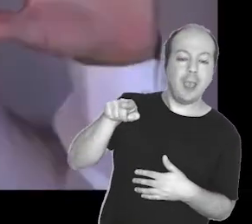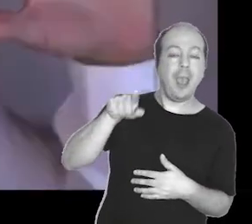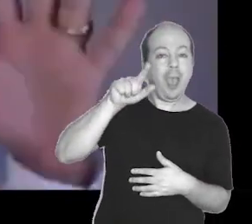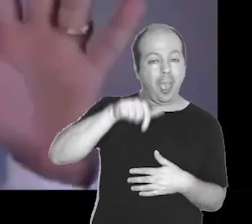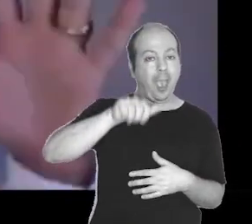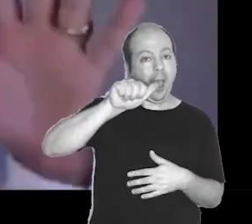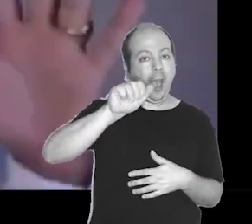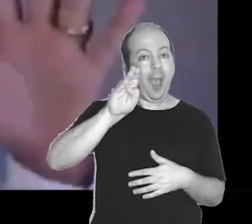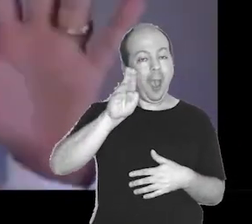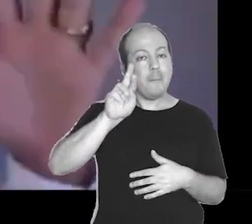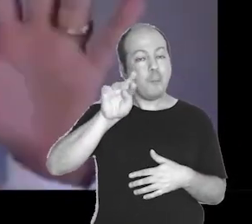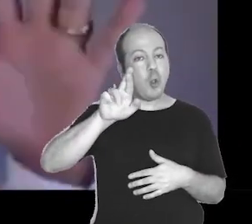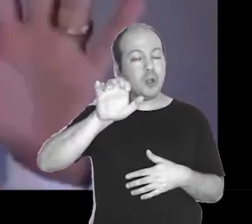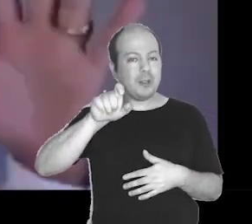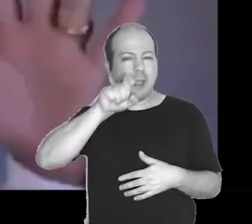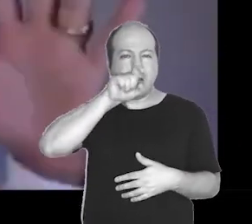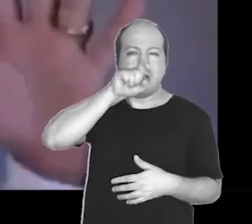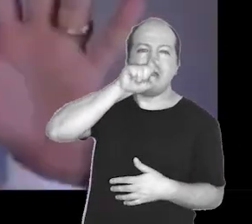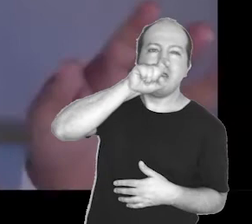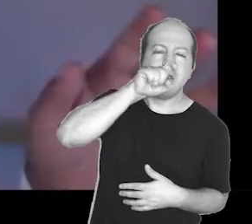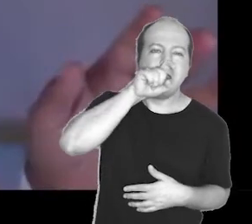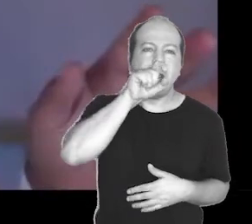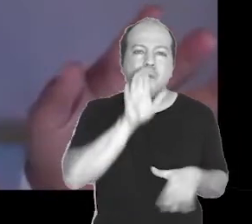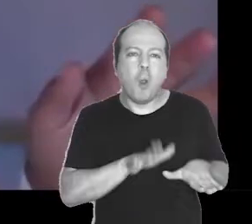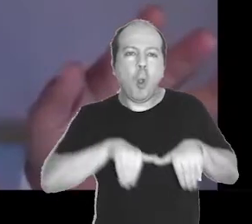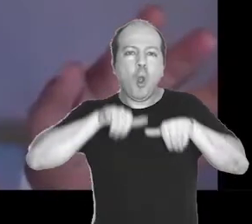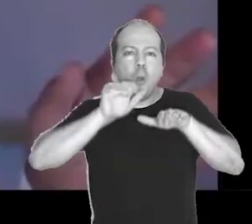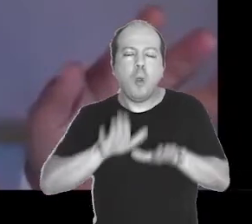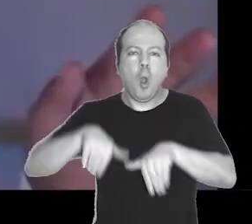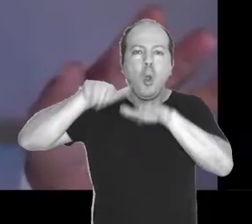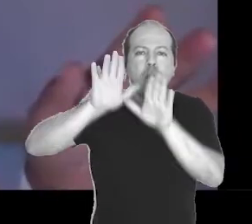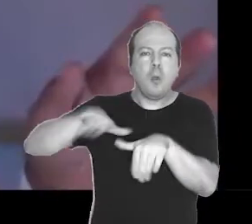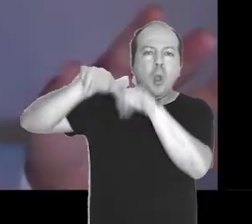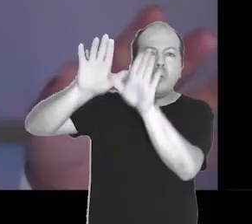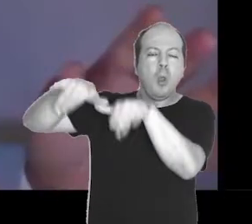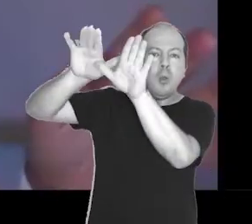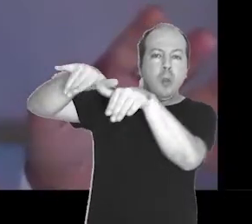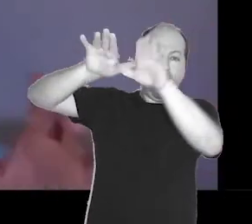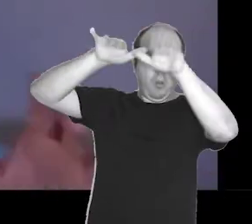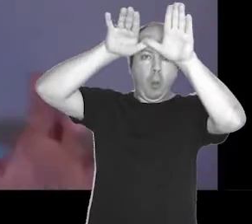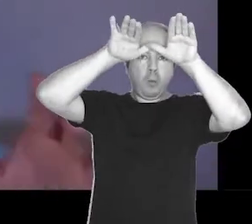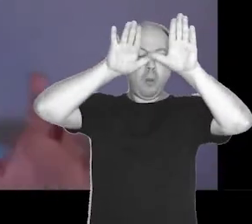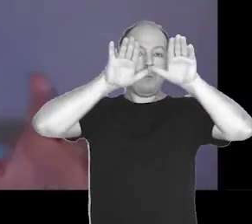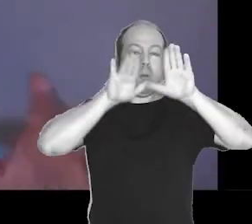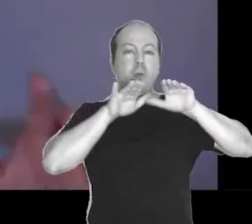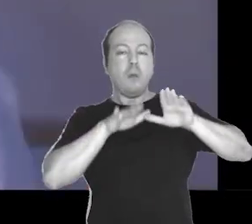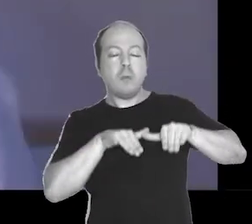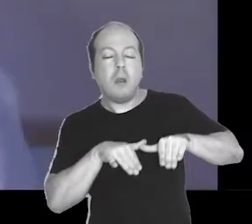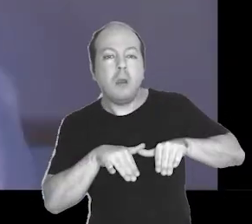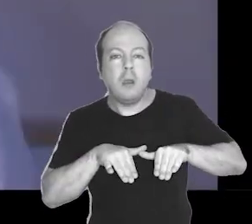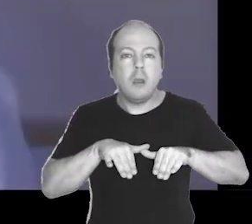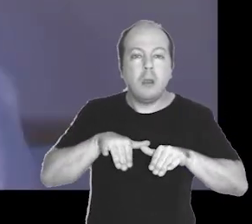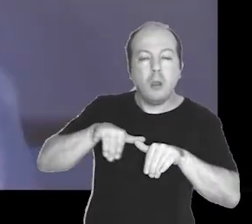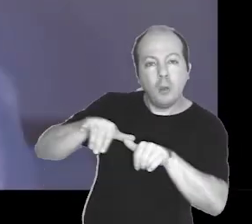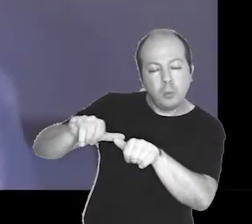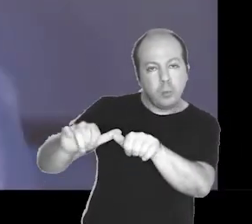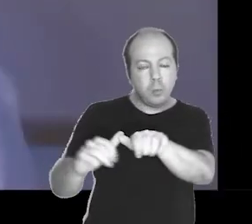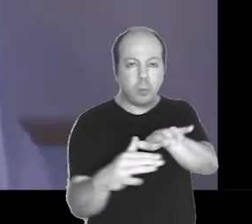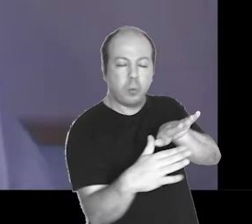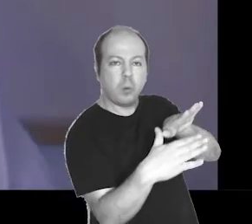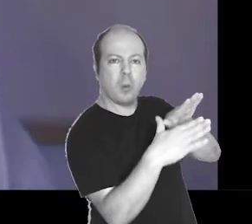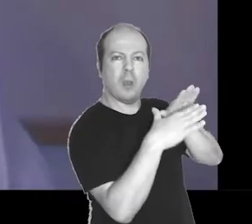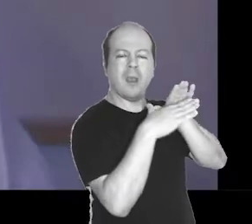o abutre veio até seu berço voando. Pousou sobre você, certo? Virou-se de costas